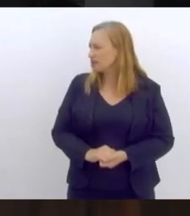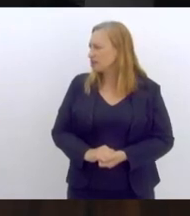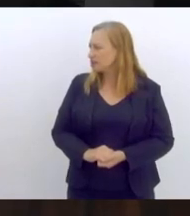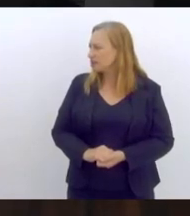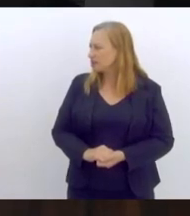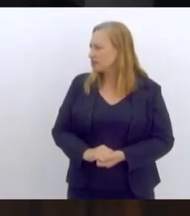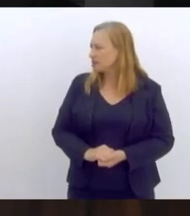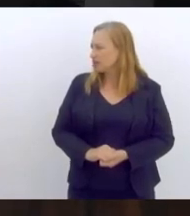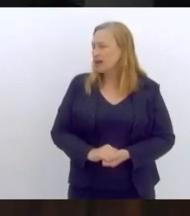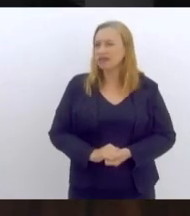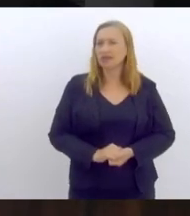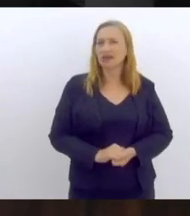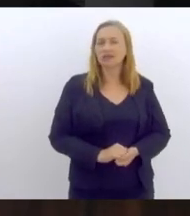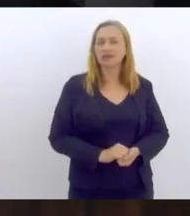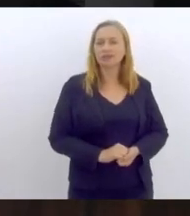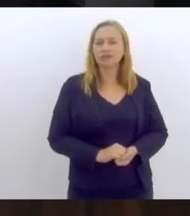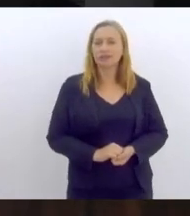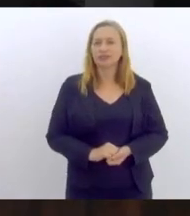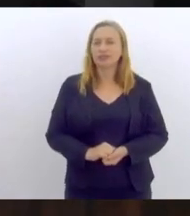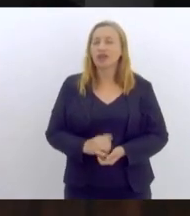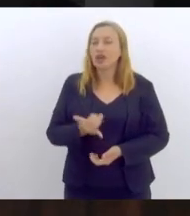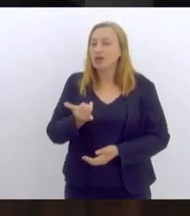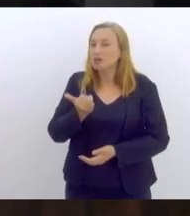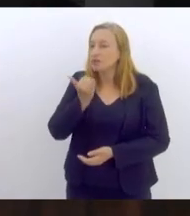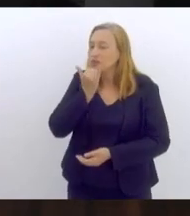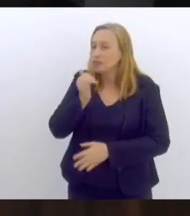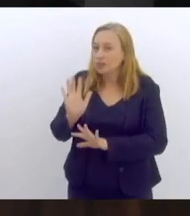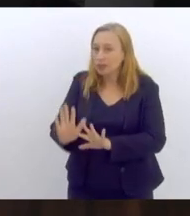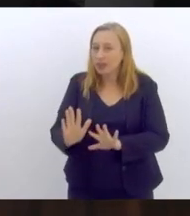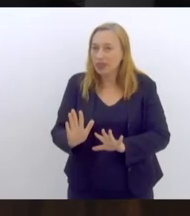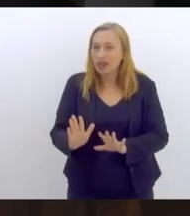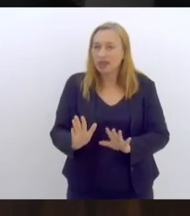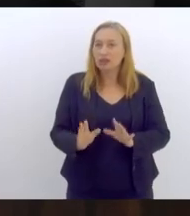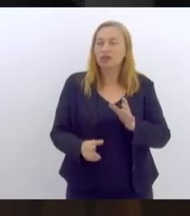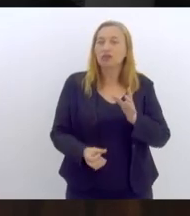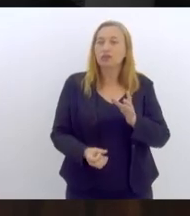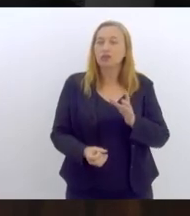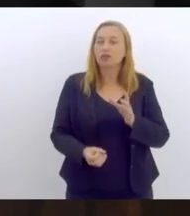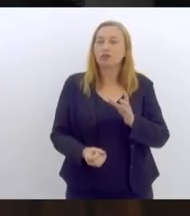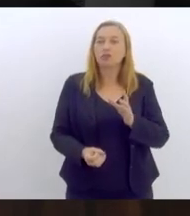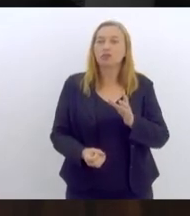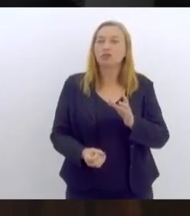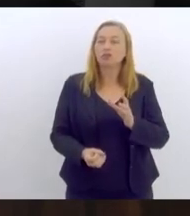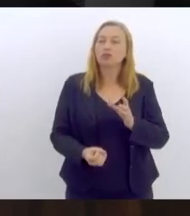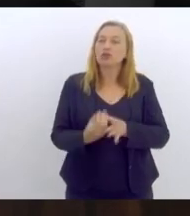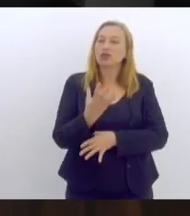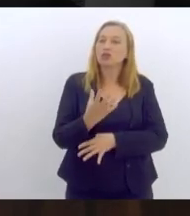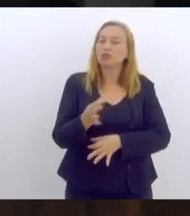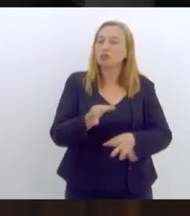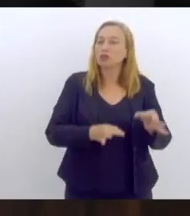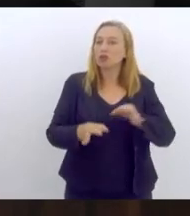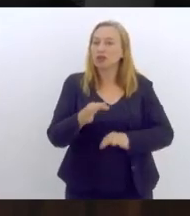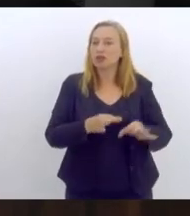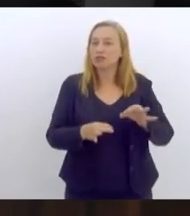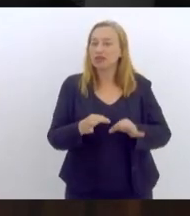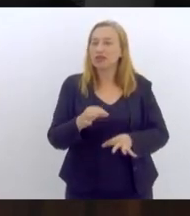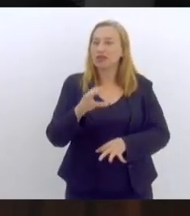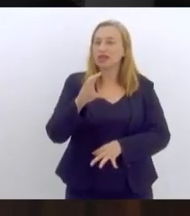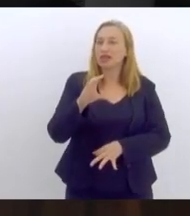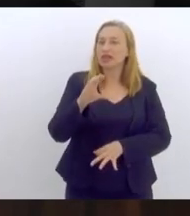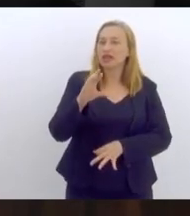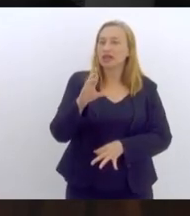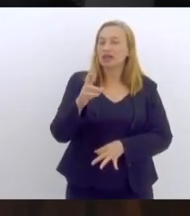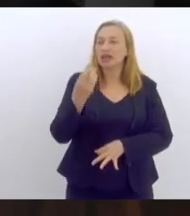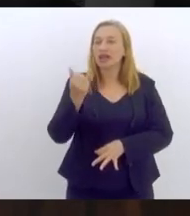Perdão, que eu pulei, perdão. Cria o programa estadual Craque na Escola, Craque no Esporte, no âmbito do Estado do Rio de Janeiro.